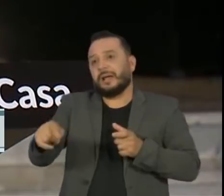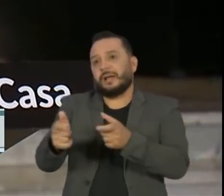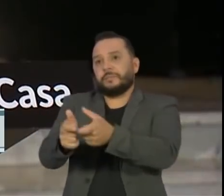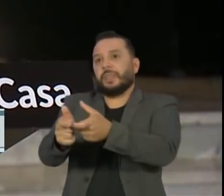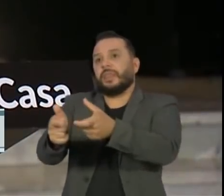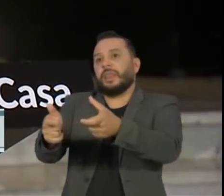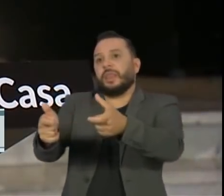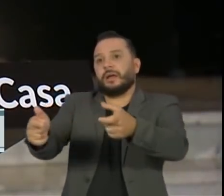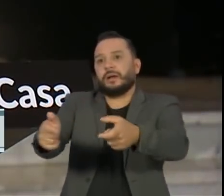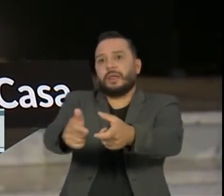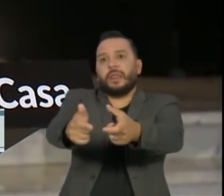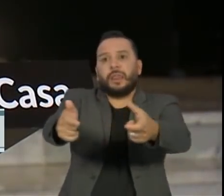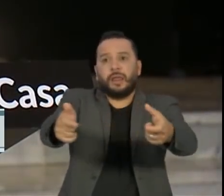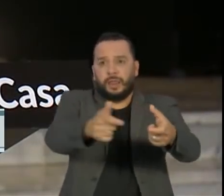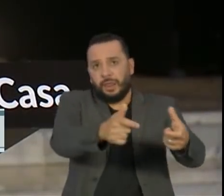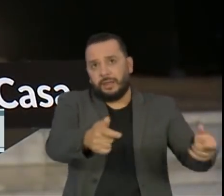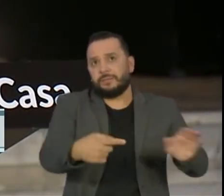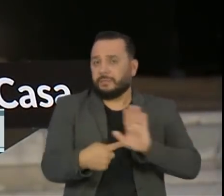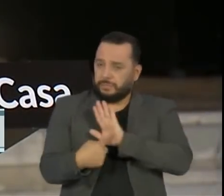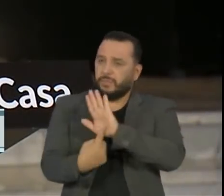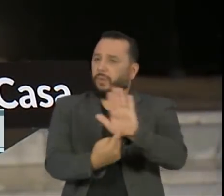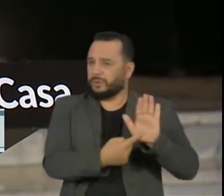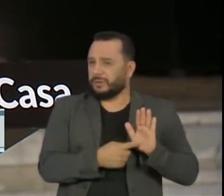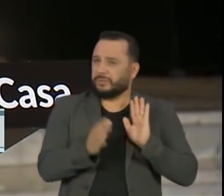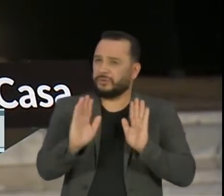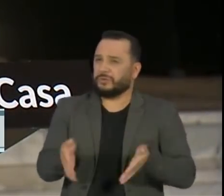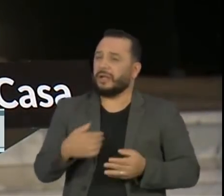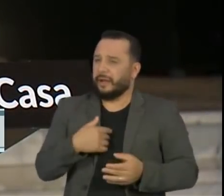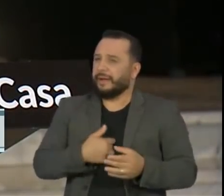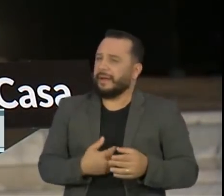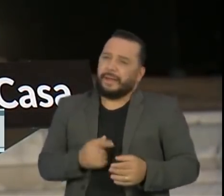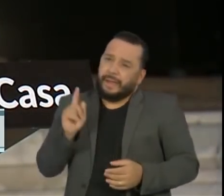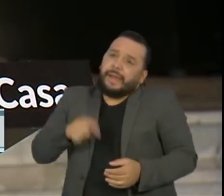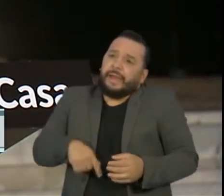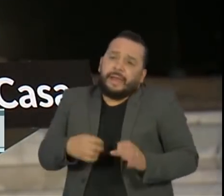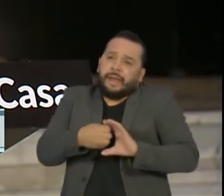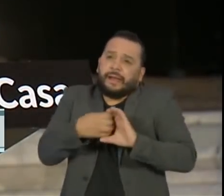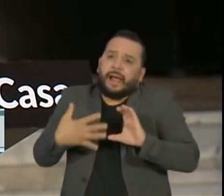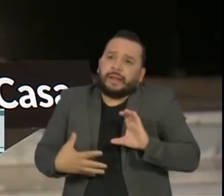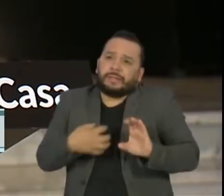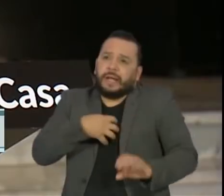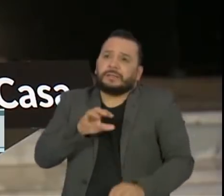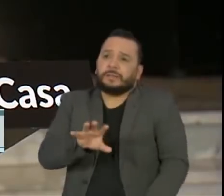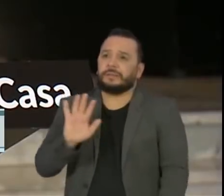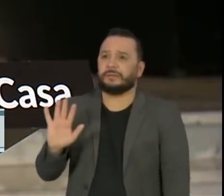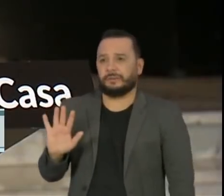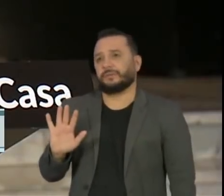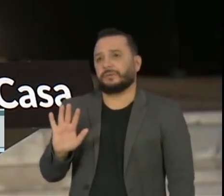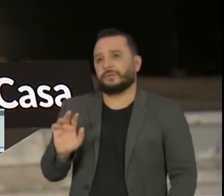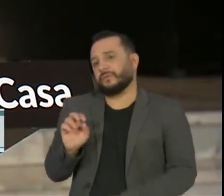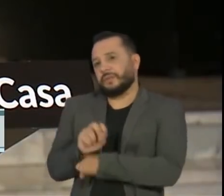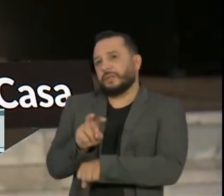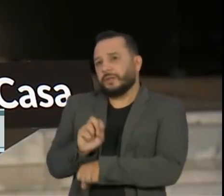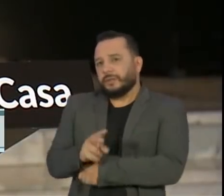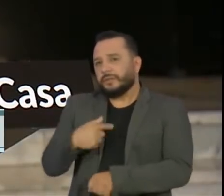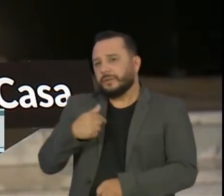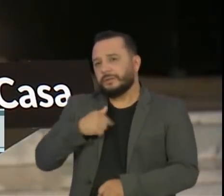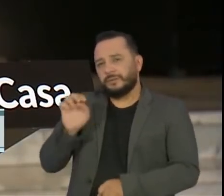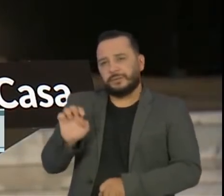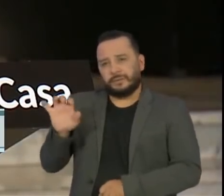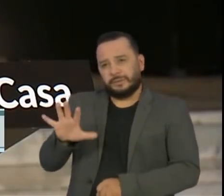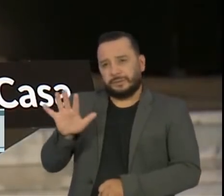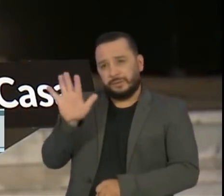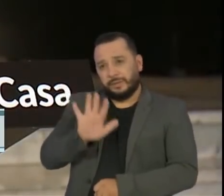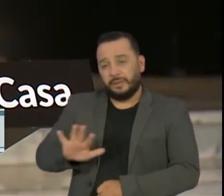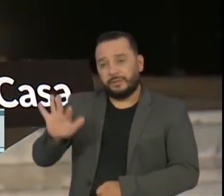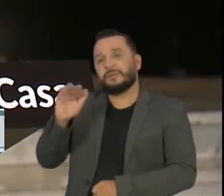metropolitana, o que nós estamos mostrando já há algumas semanas essa característica. Então, a nível estadual, é uma semana em que